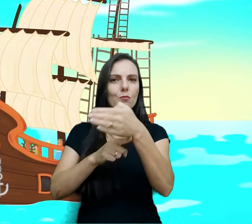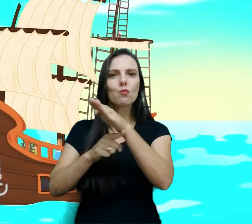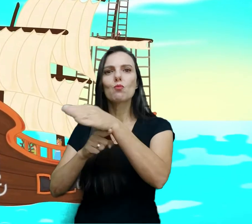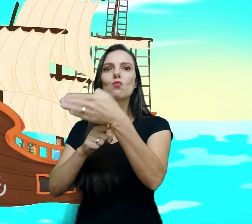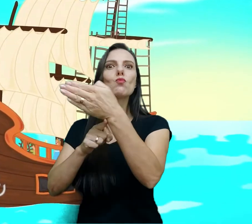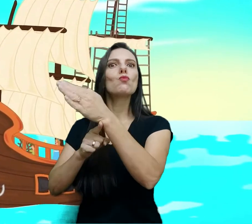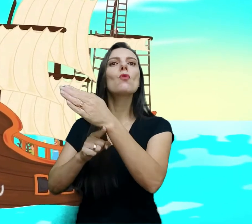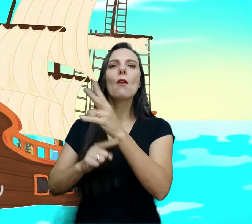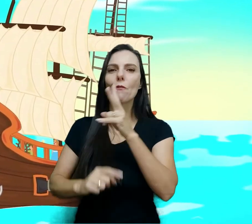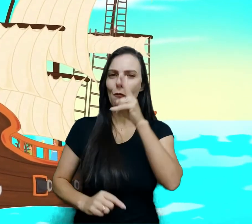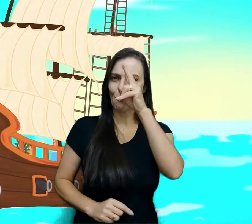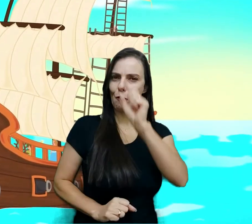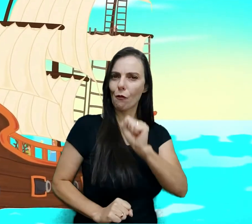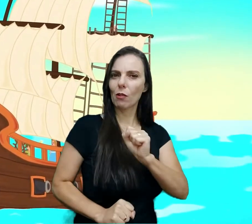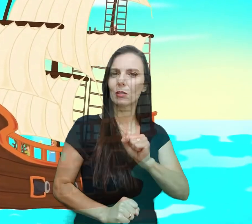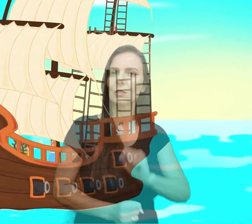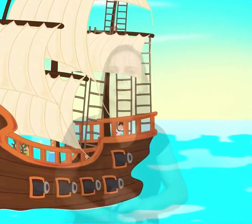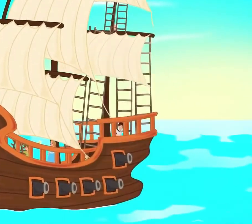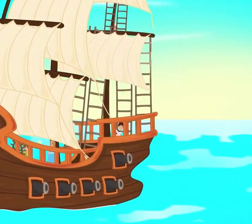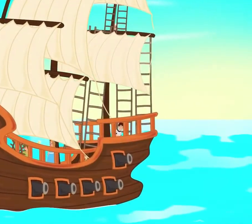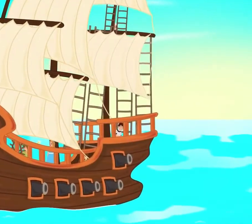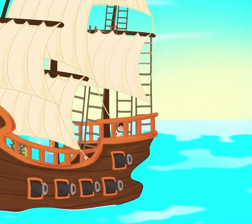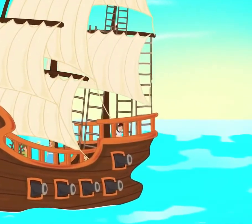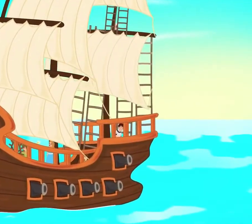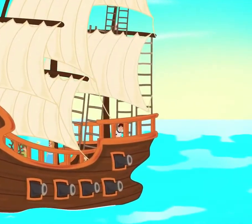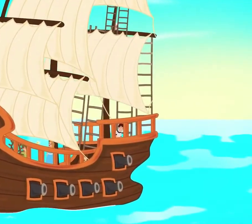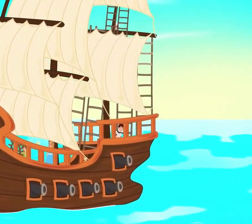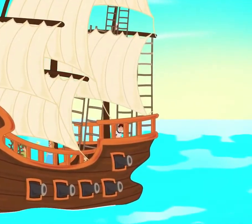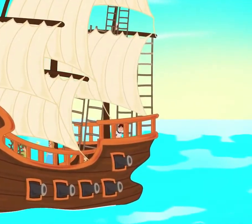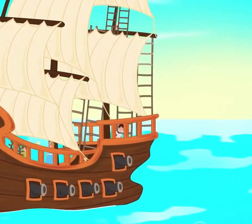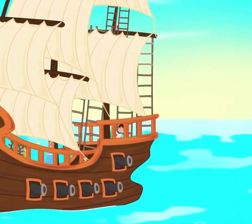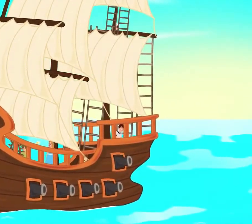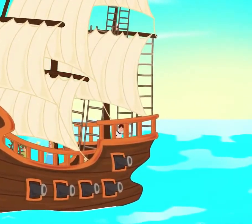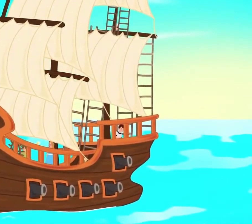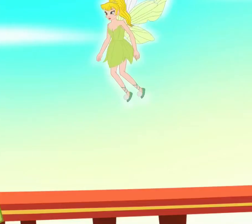velas explodiram com toda a força.